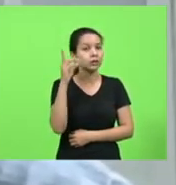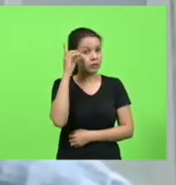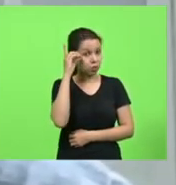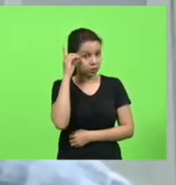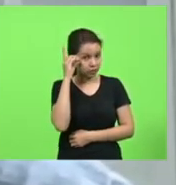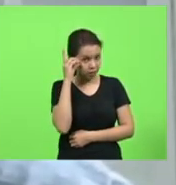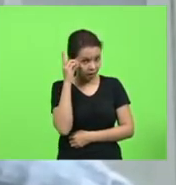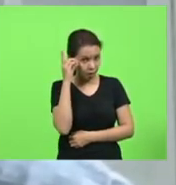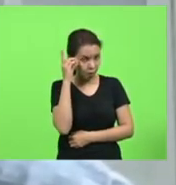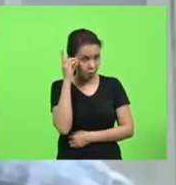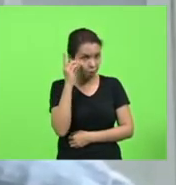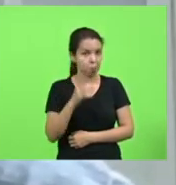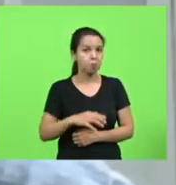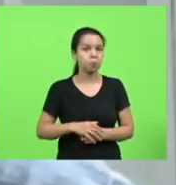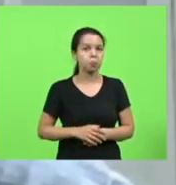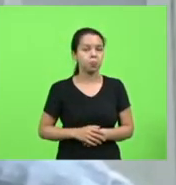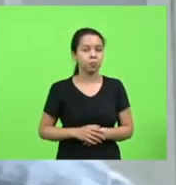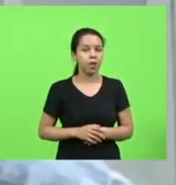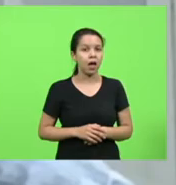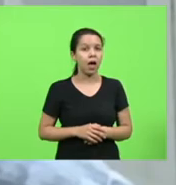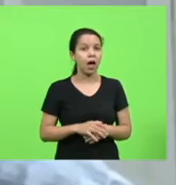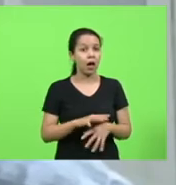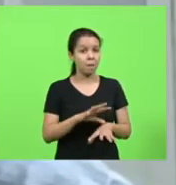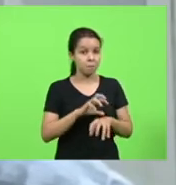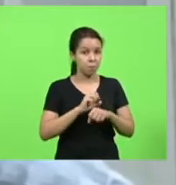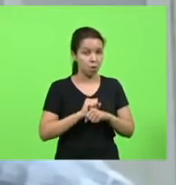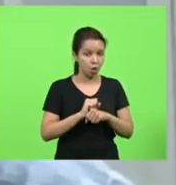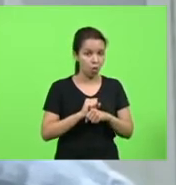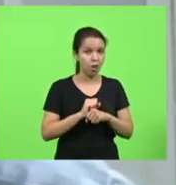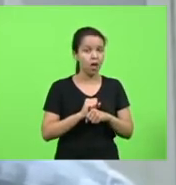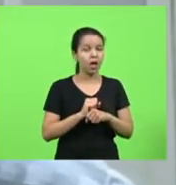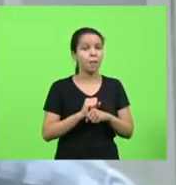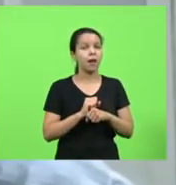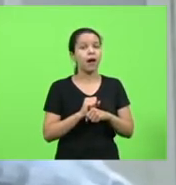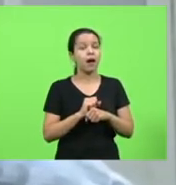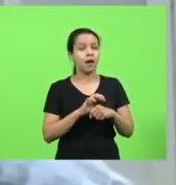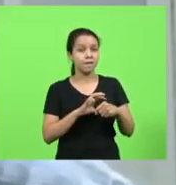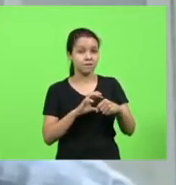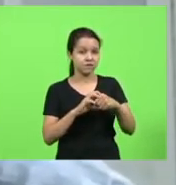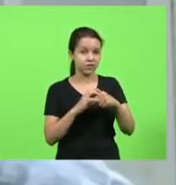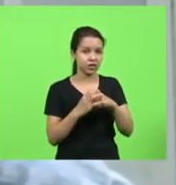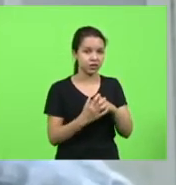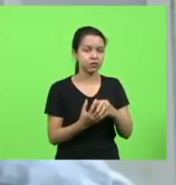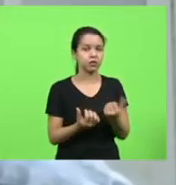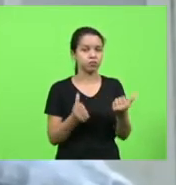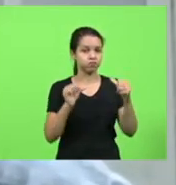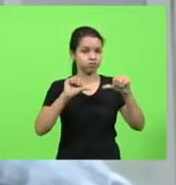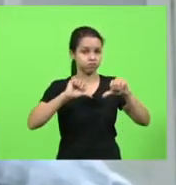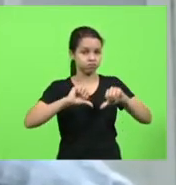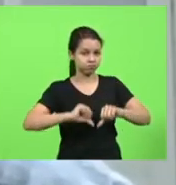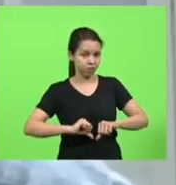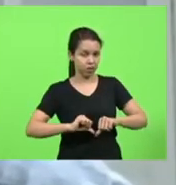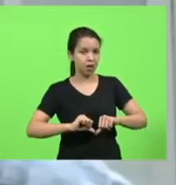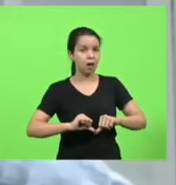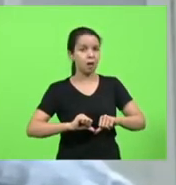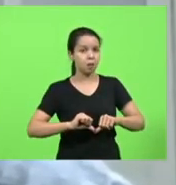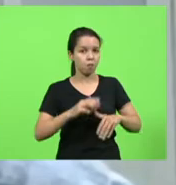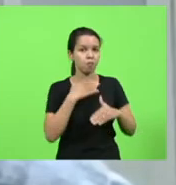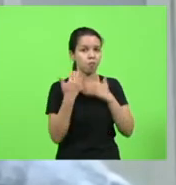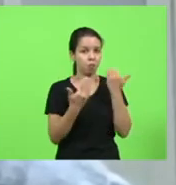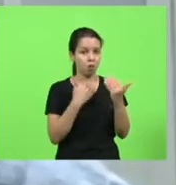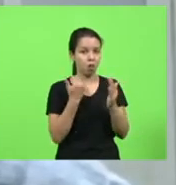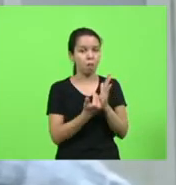o curso de infecção é mais grave e as taxas de complicações de mortalidade são significativamente